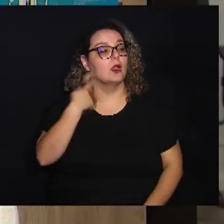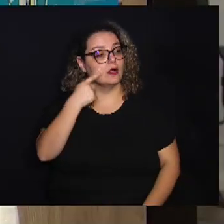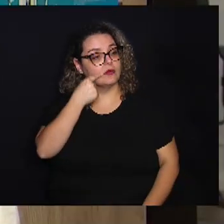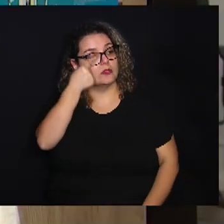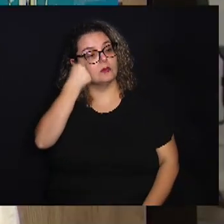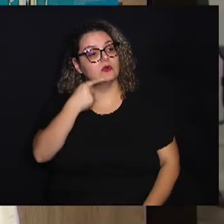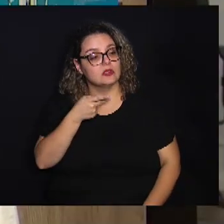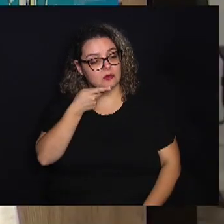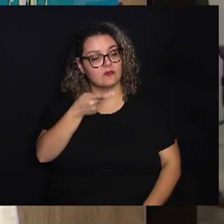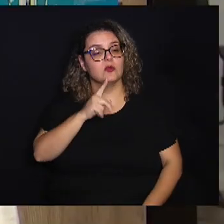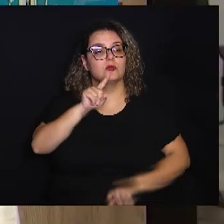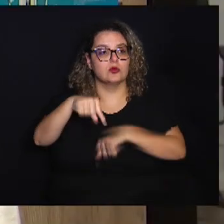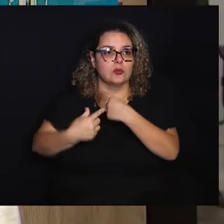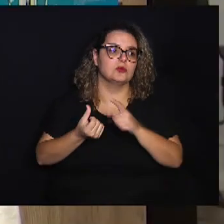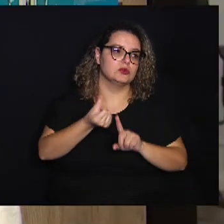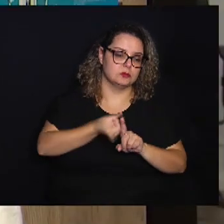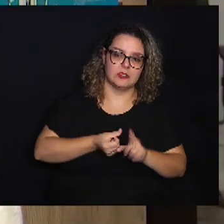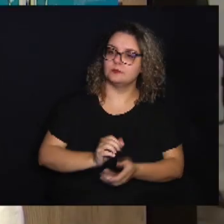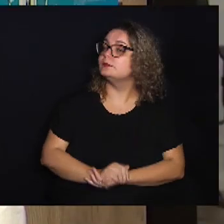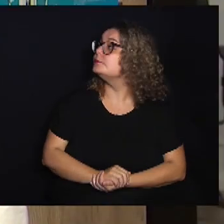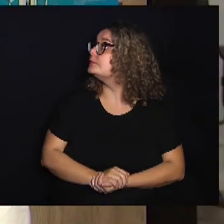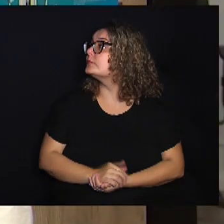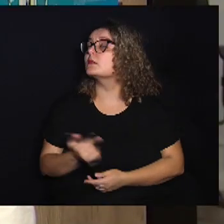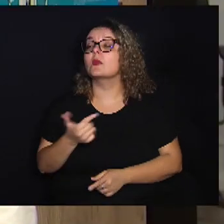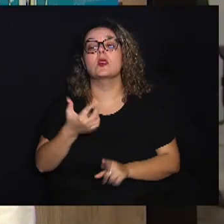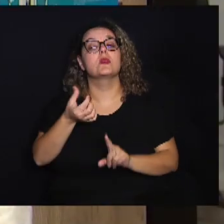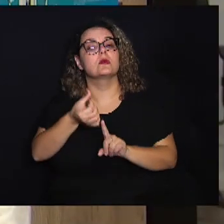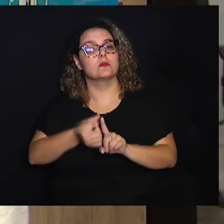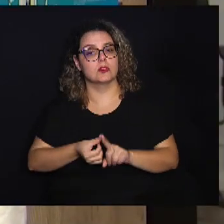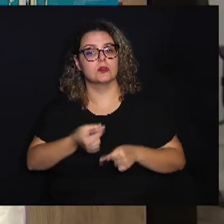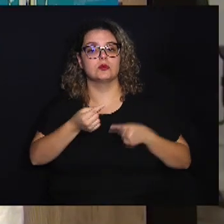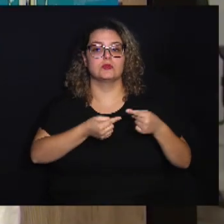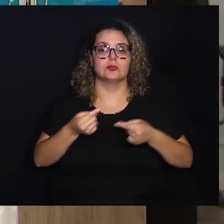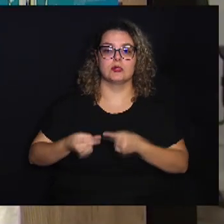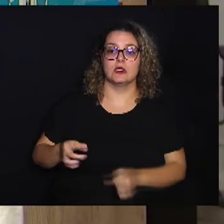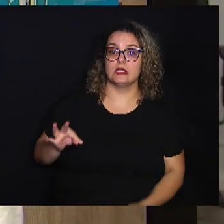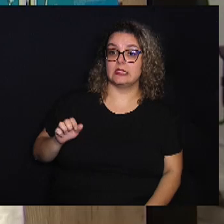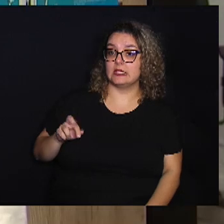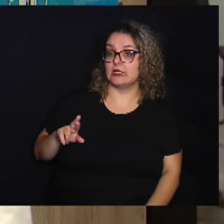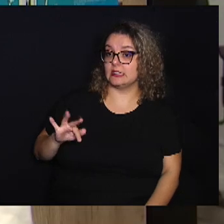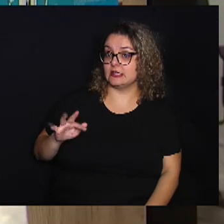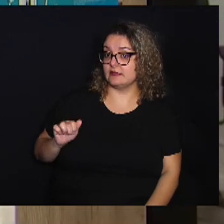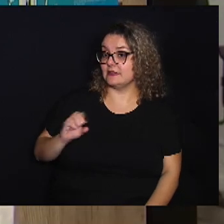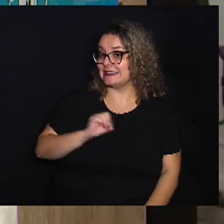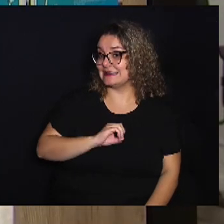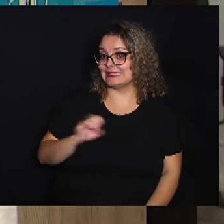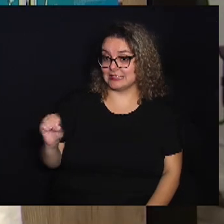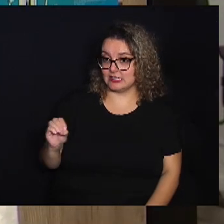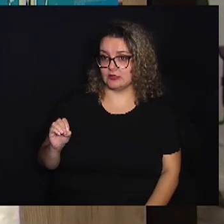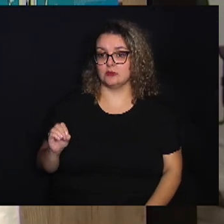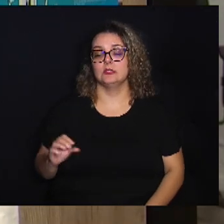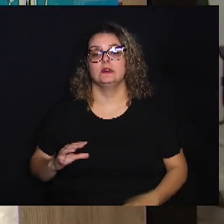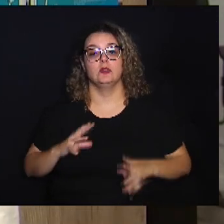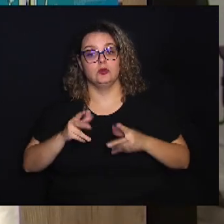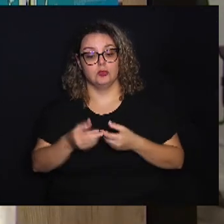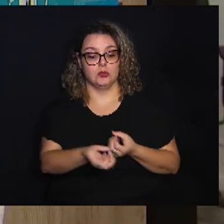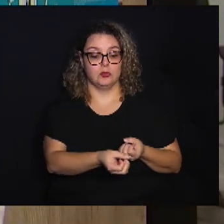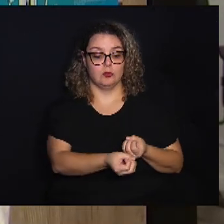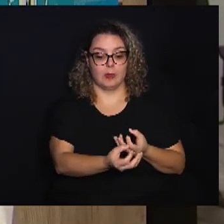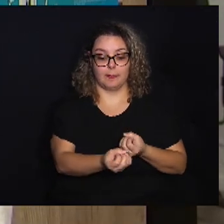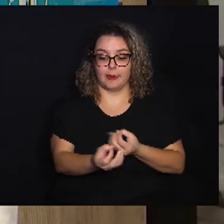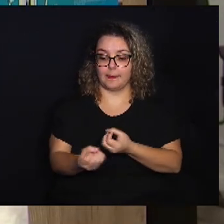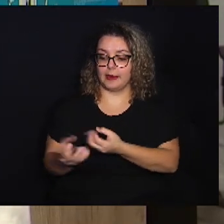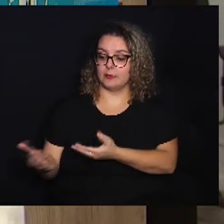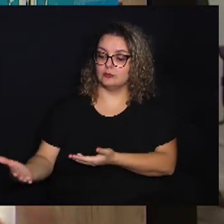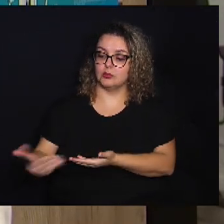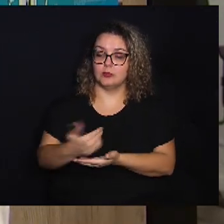semestre. No segundo semestre a gente quer discutir sobre a tarifa zero, né? Então pegar o acúmulo de informações que a gente conseguiu no